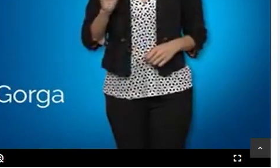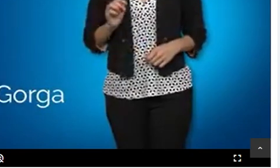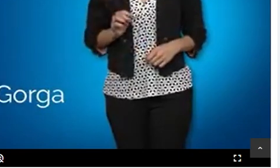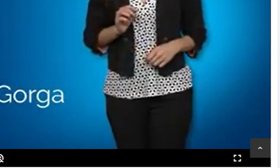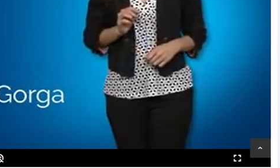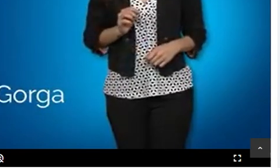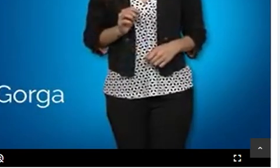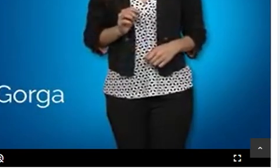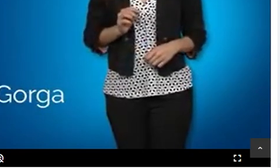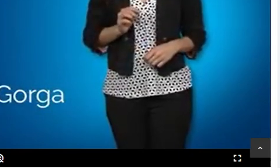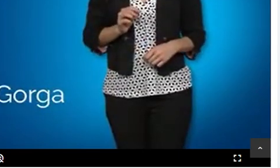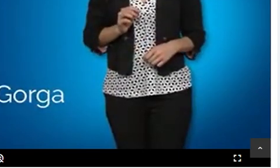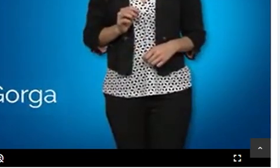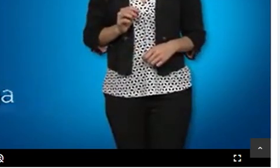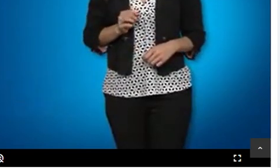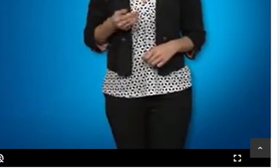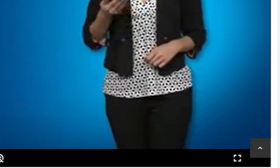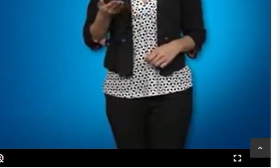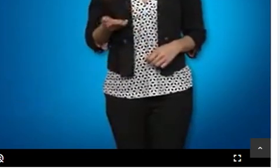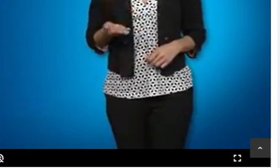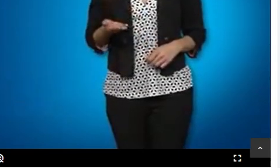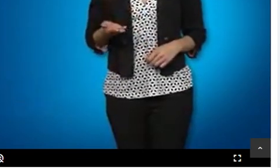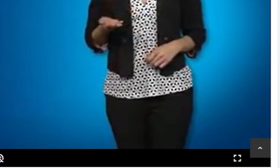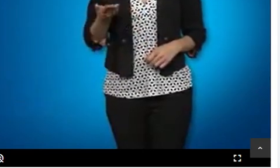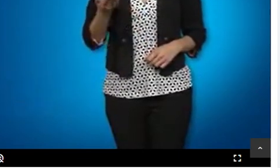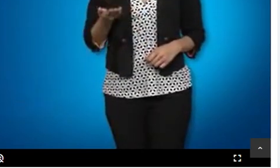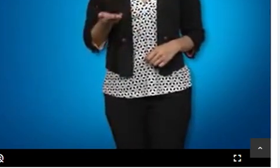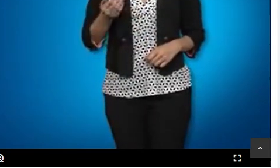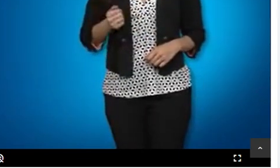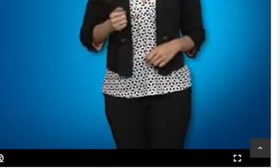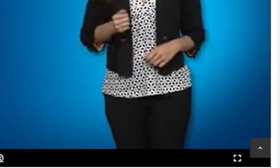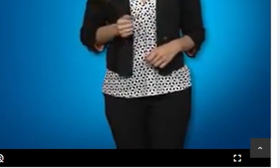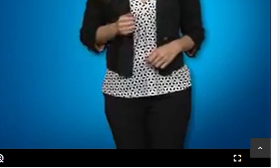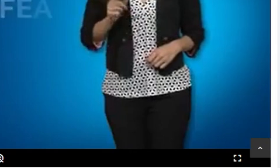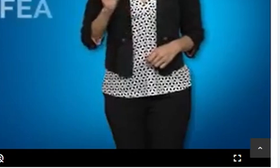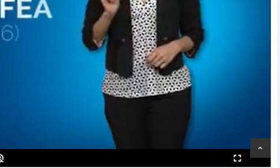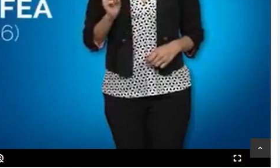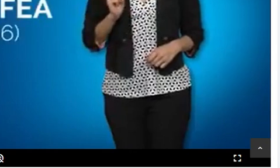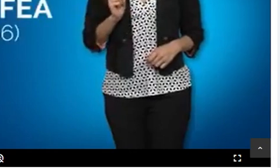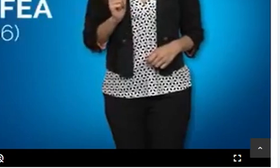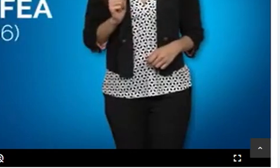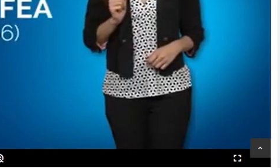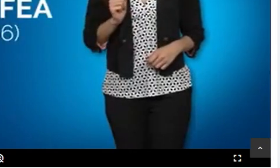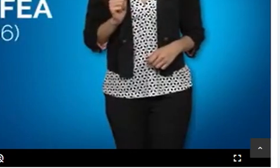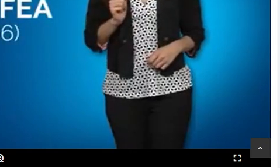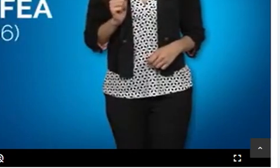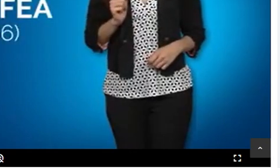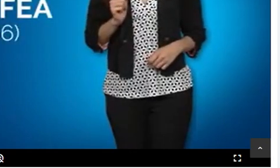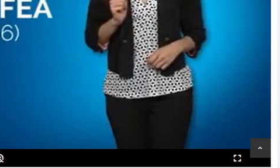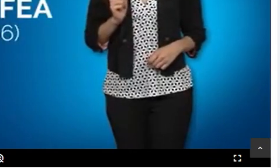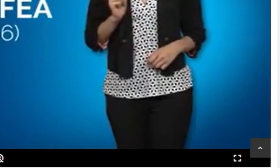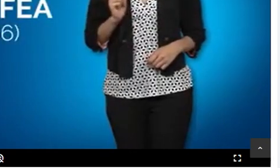o exercício das profissões dos engenheiros, arquitetos e agrônomos foi o CONFEA, criado em